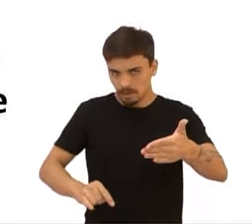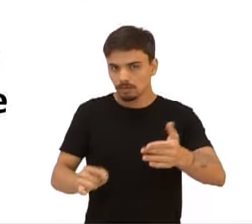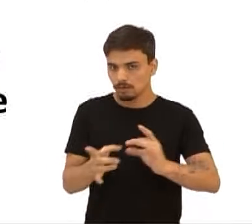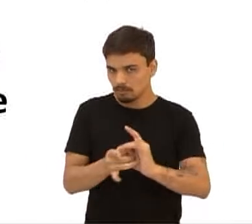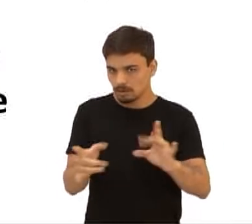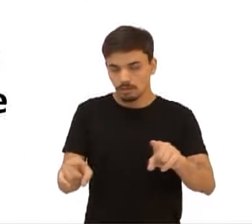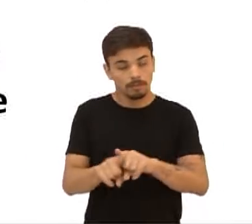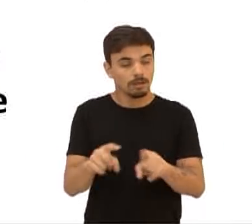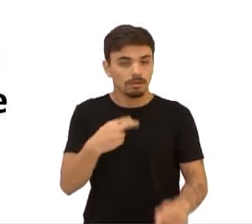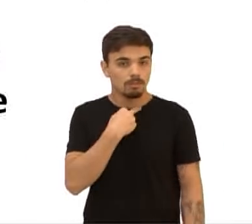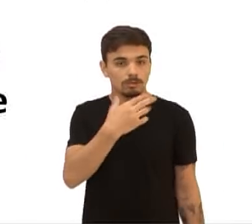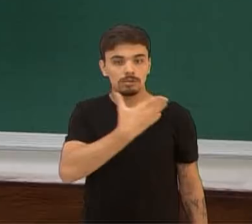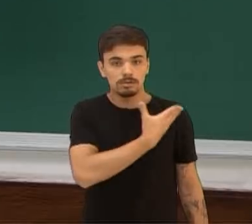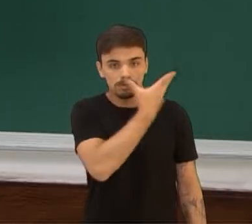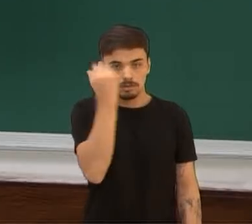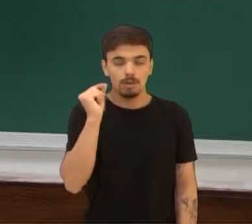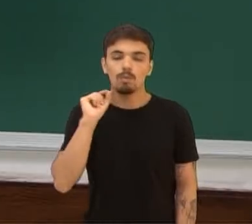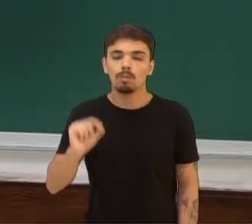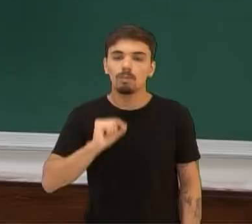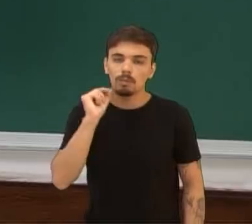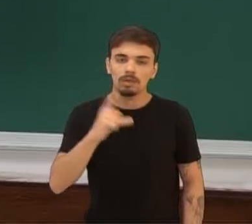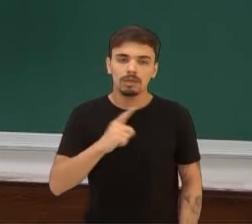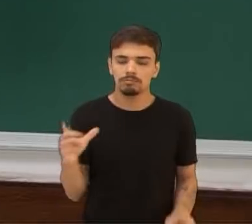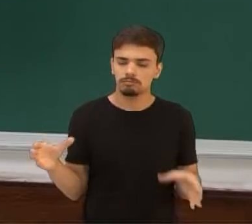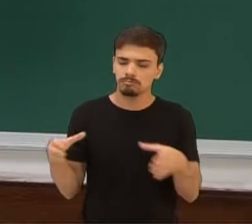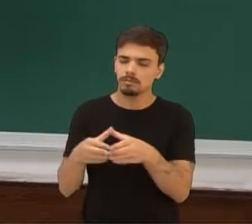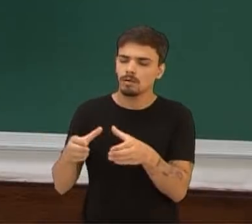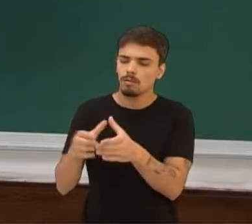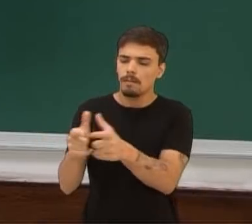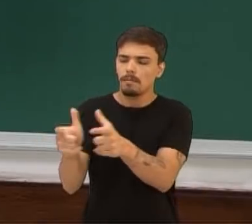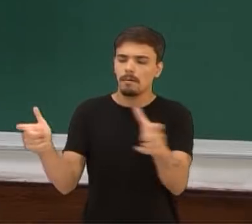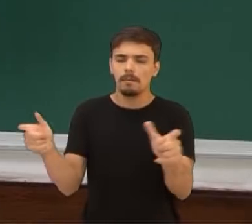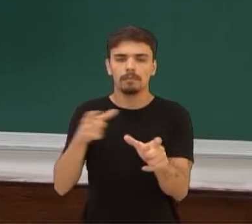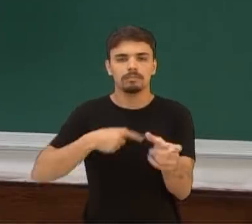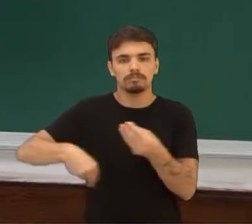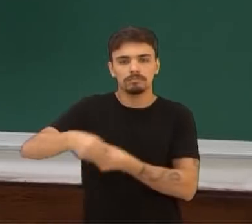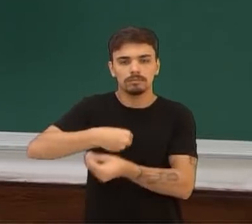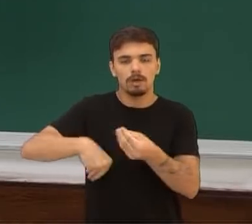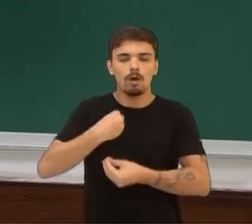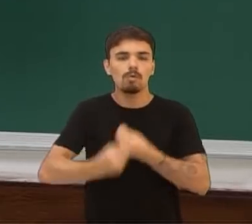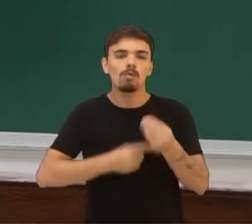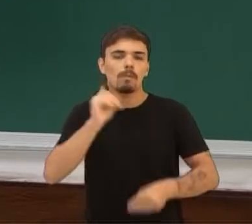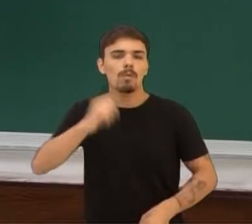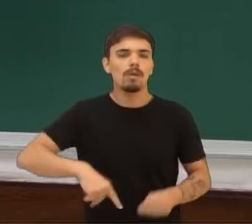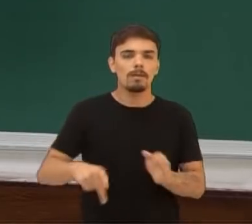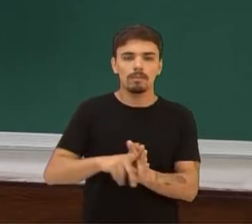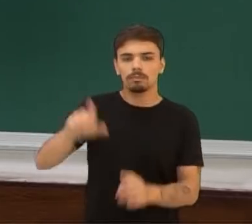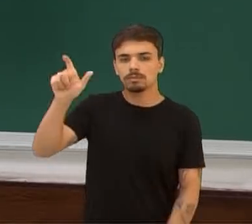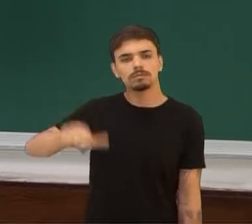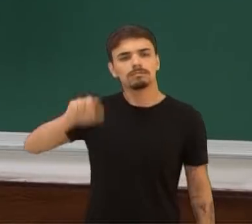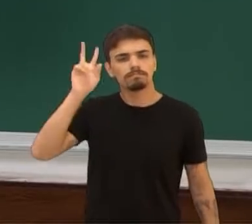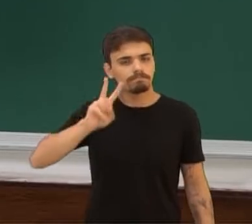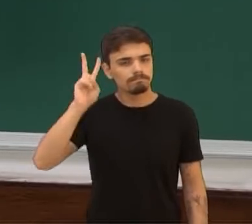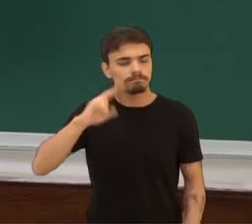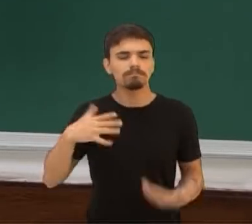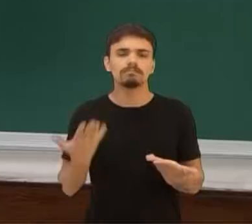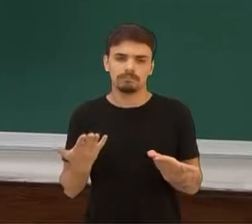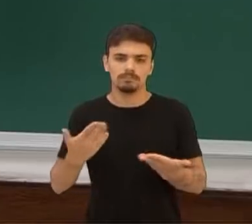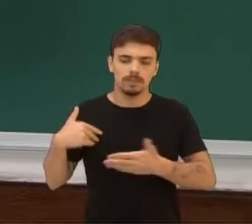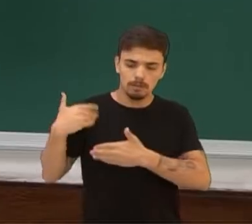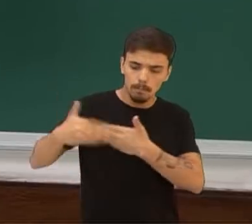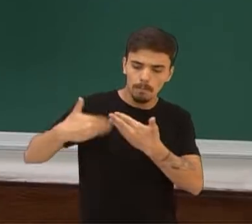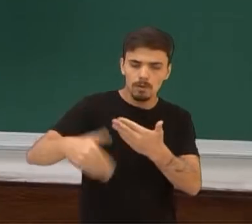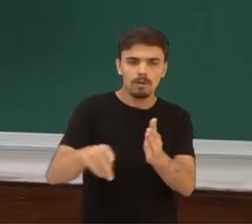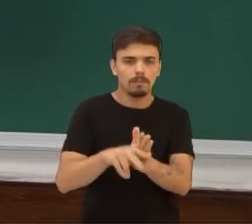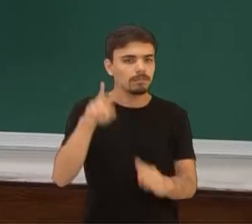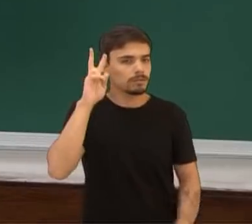podemos esquecer um grande grupo que fez parte, né, de como que é um grande sujeito histórico desse